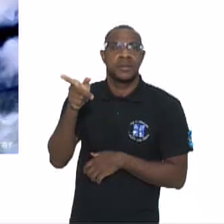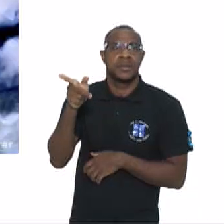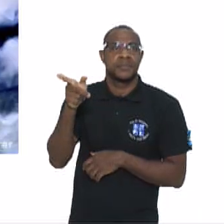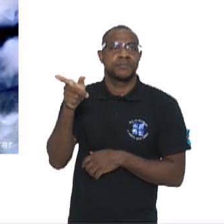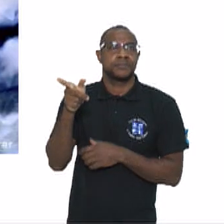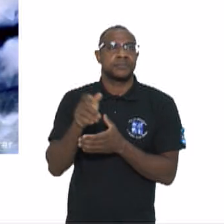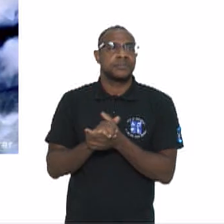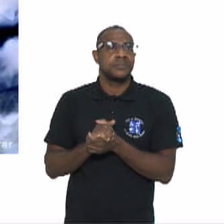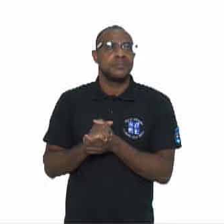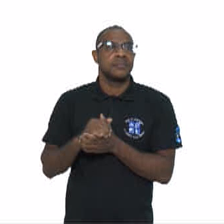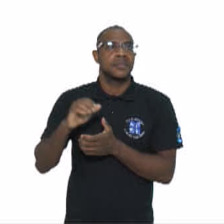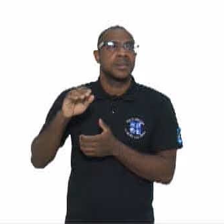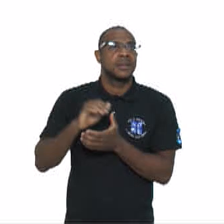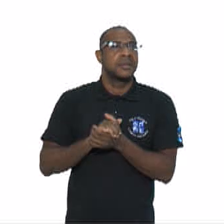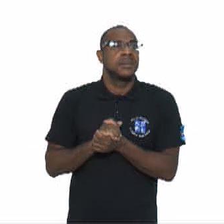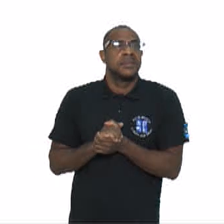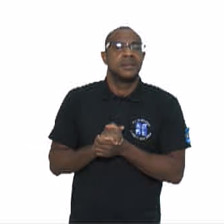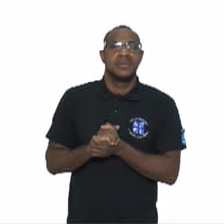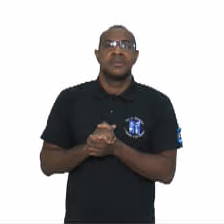Mont Blanc.